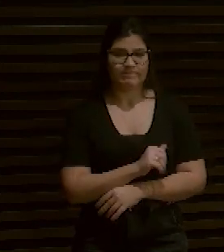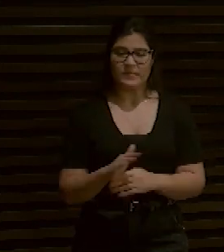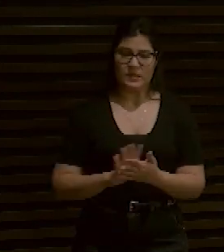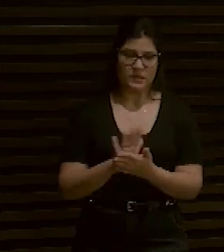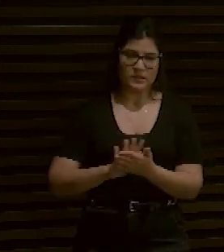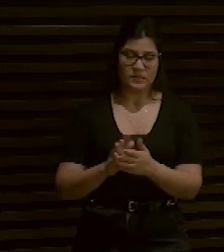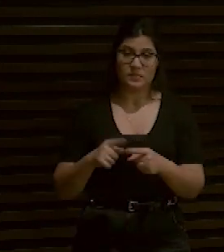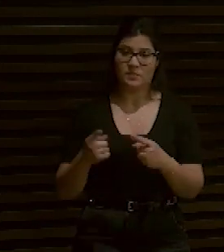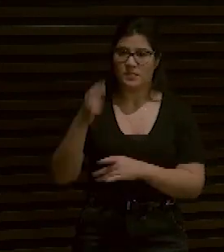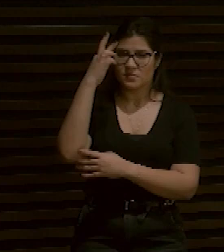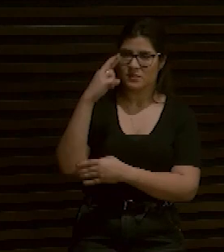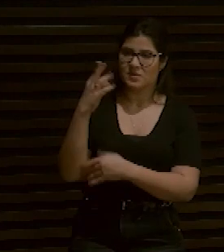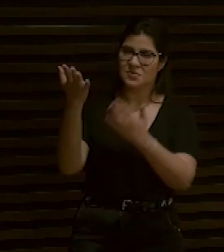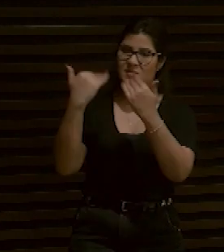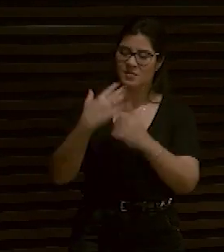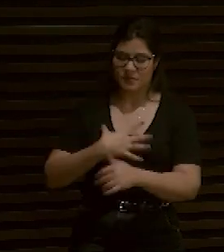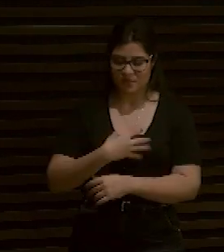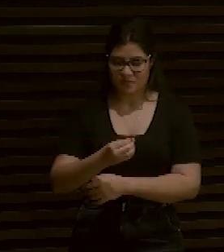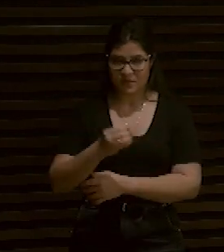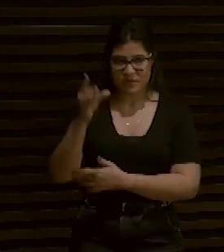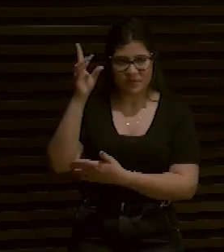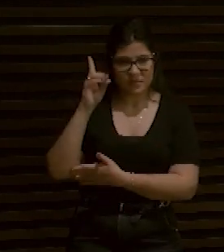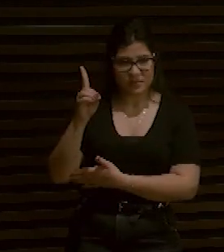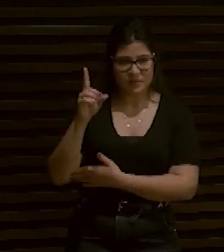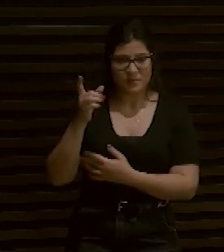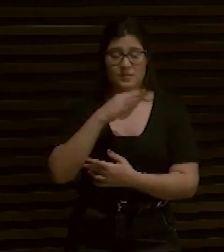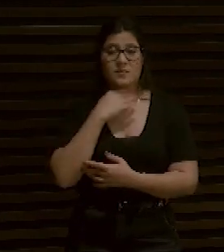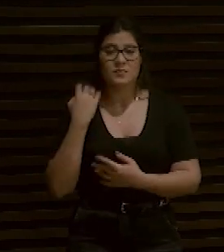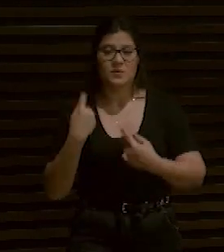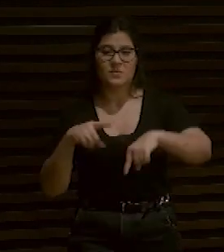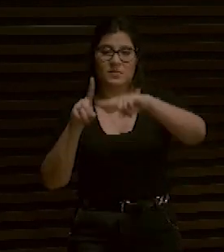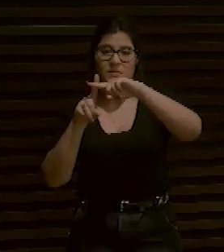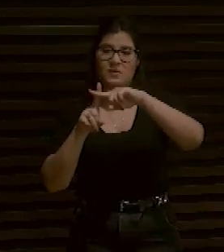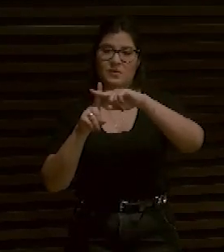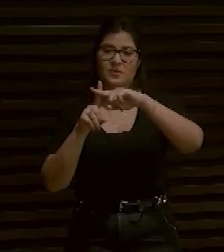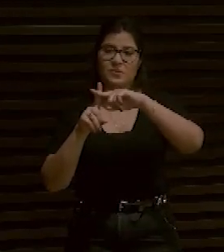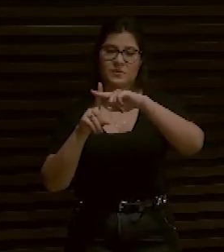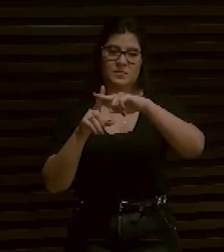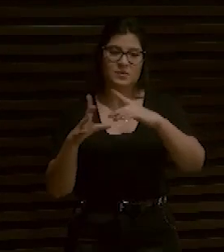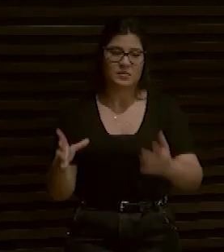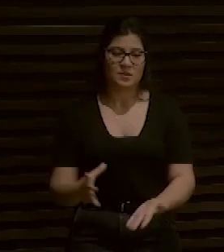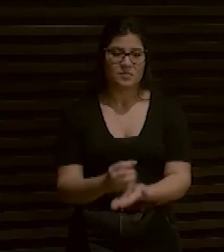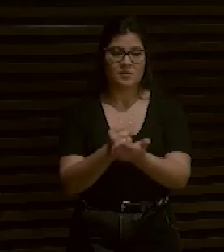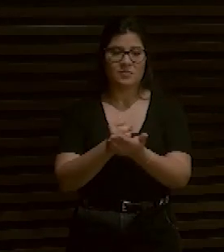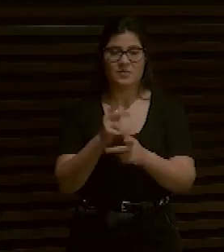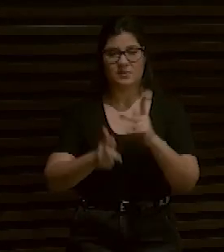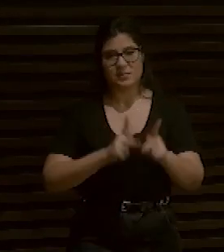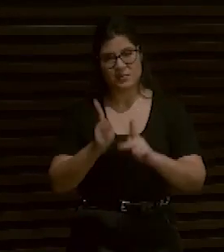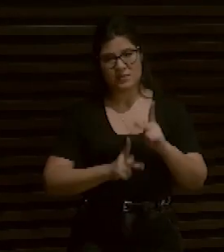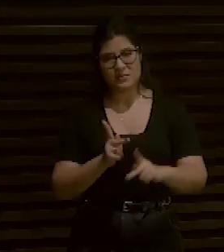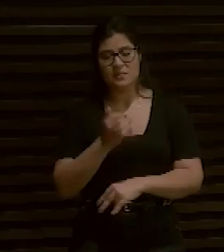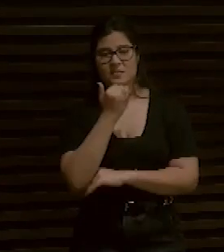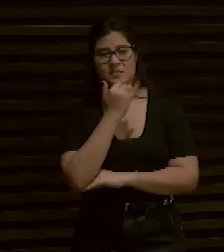Mas o Senhor deu o Filho dele para morrer naquela cruz, para alcançar o teu povo, para perdoar o teu